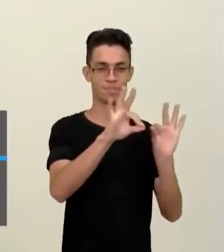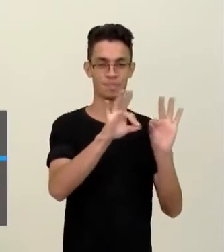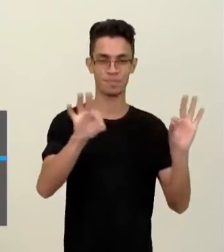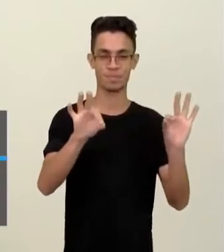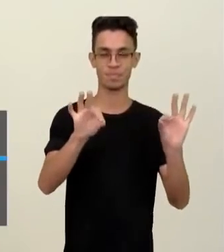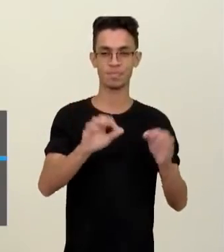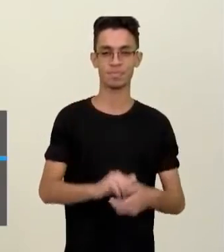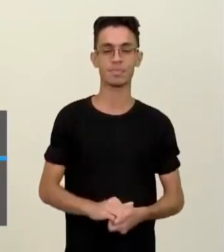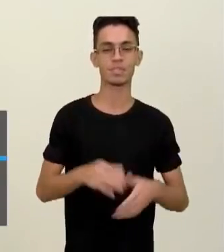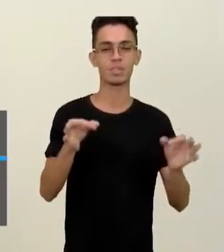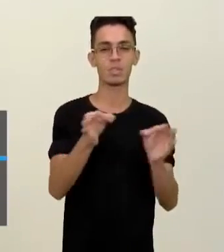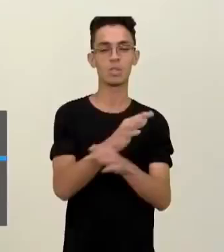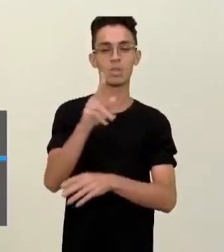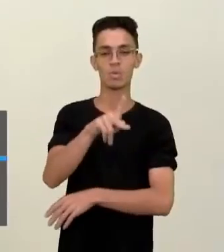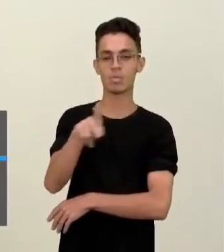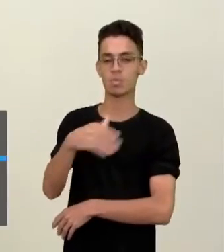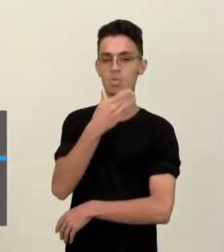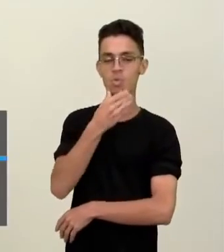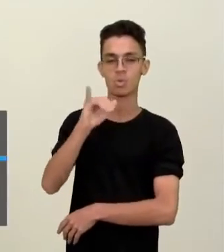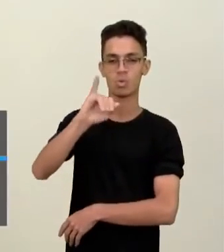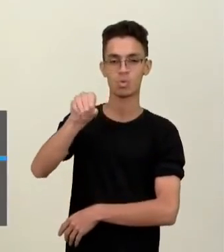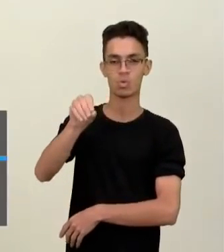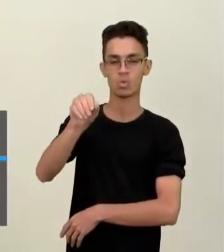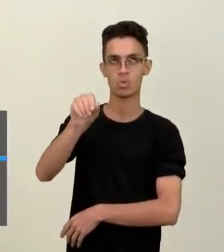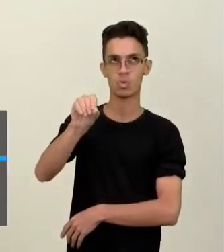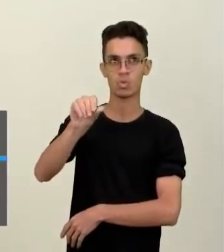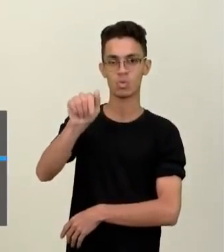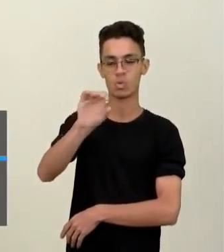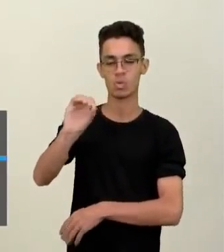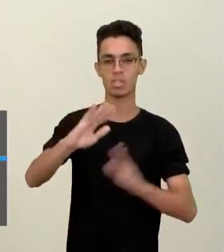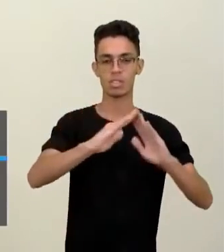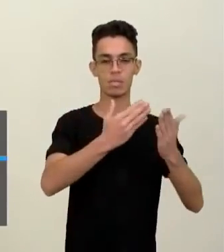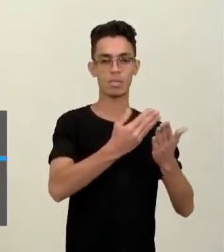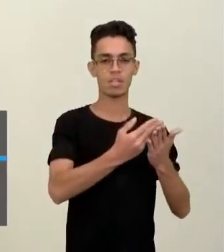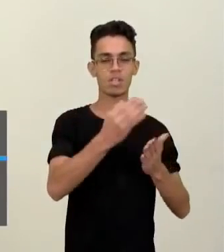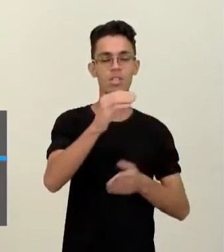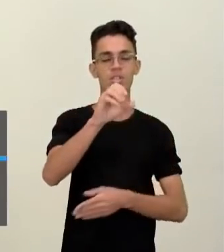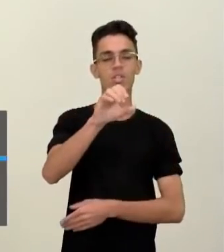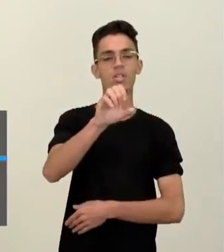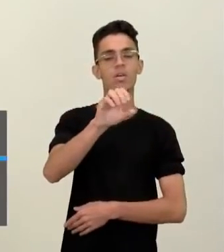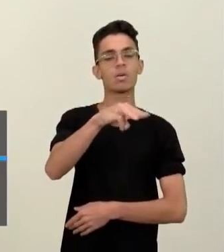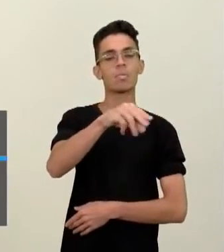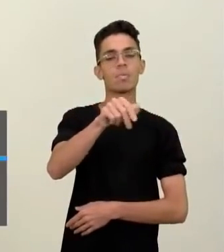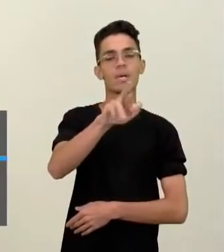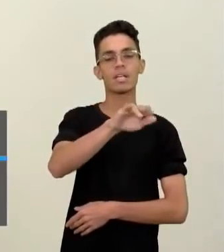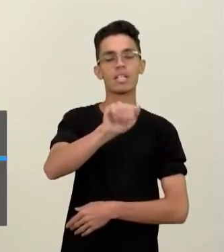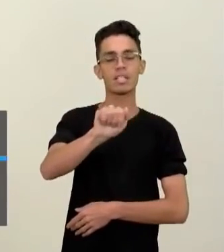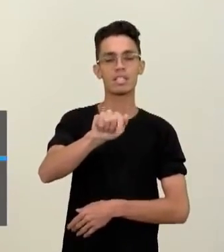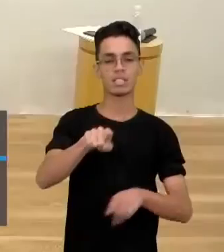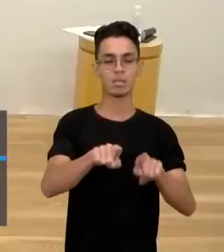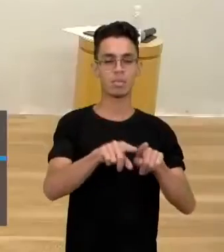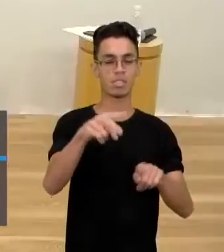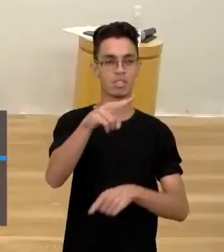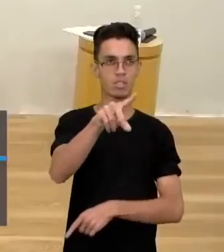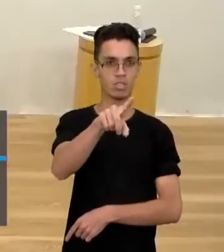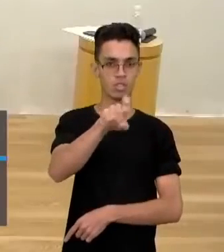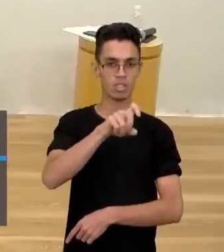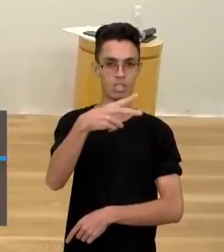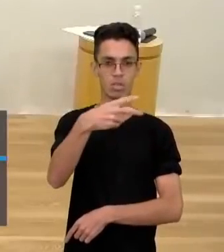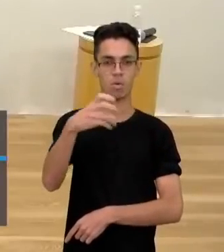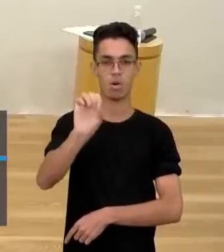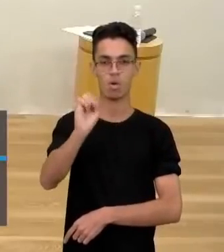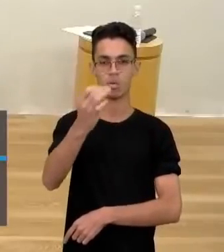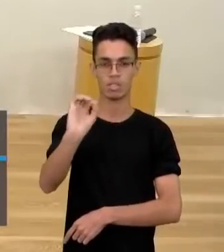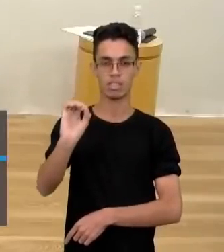para finalizar, professor João, lá da PEI Sofia Maria, os alunos lá do 9º A respondendo x é igual a 80. Valeu! Vamos